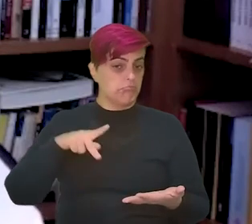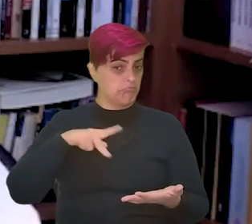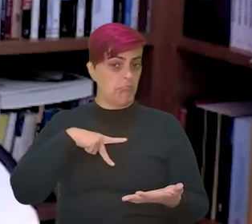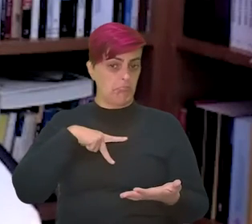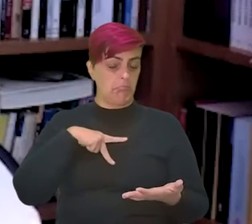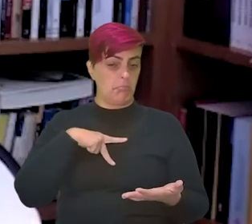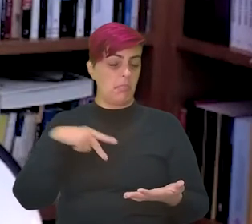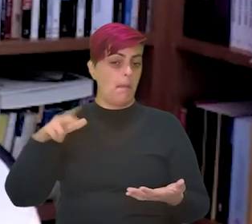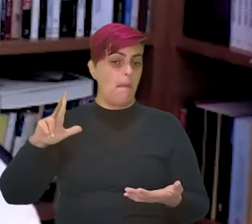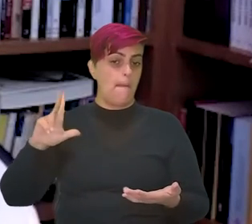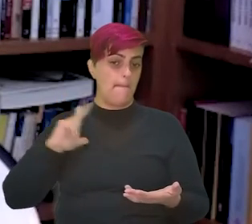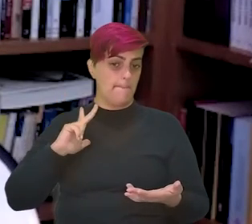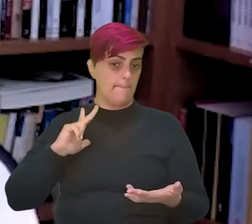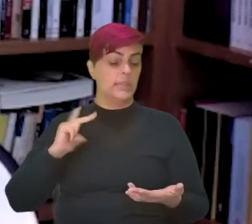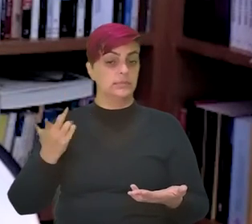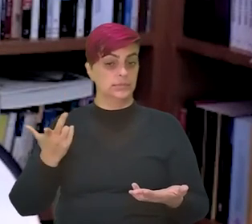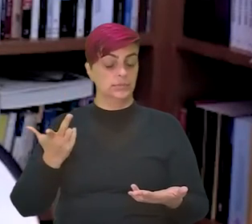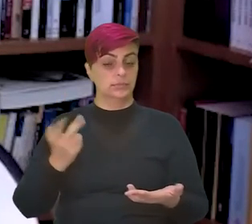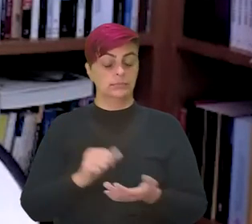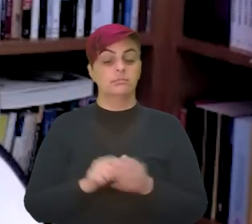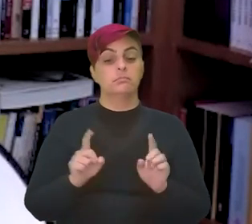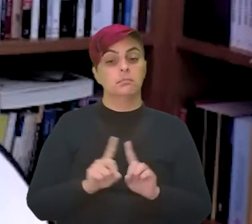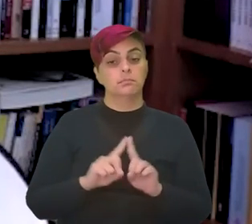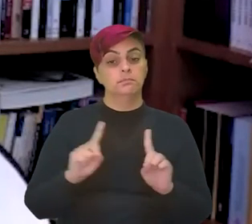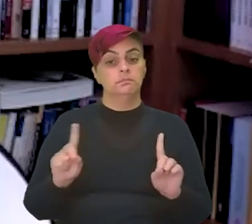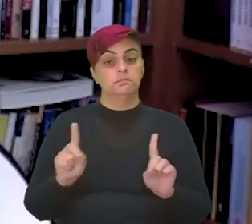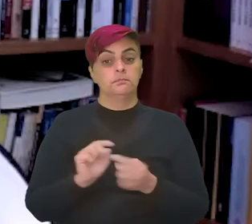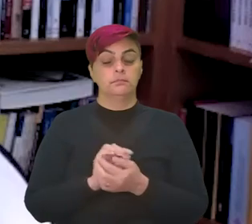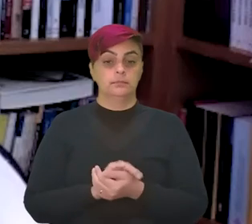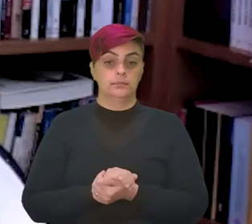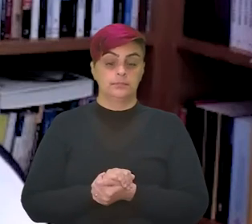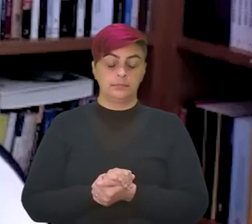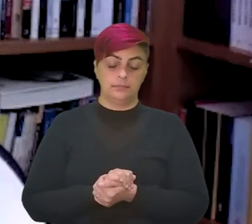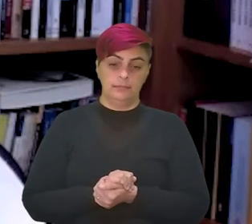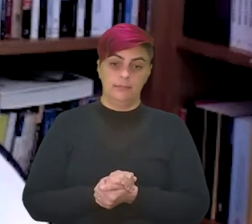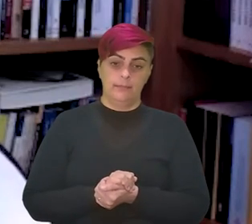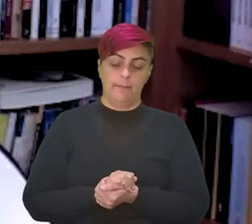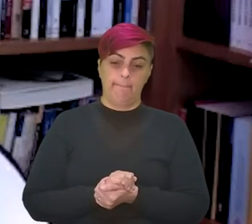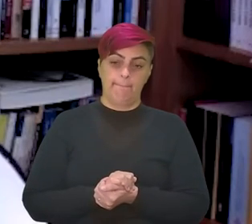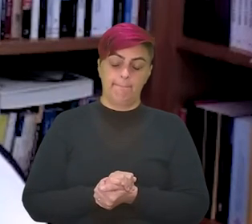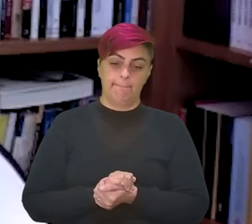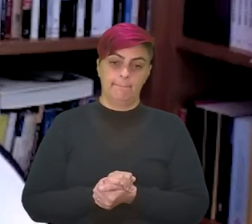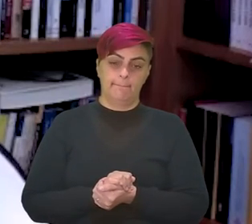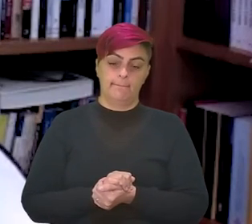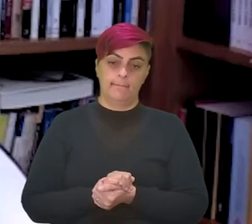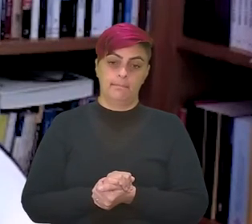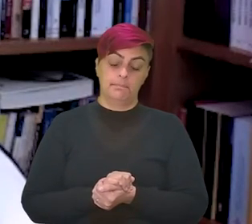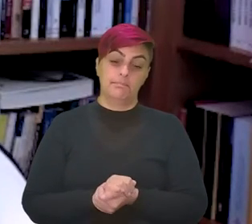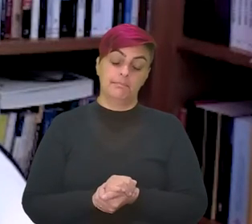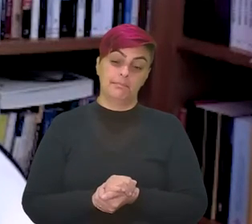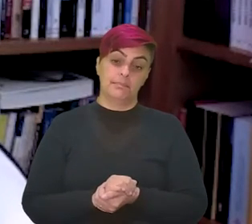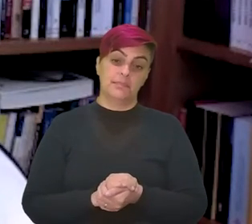com os sentimentos que ele tinha no momento, na época. Então, e veio à